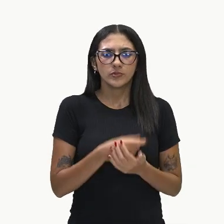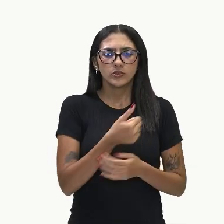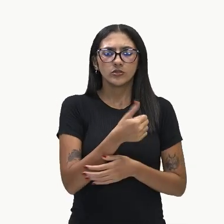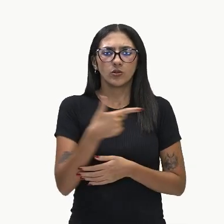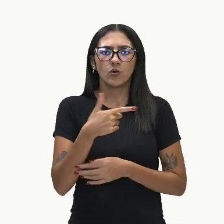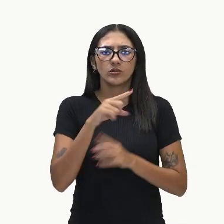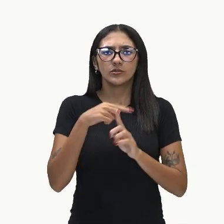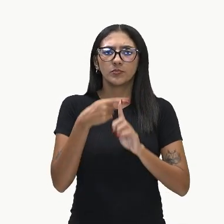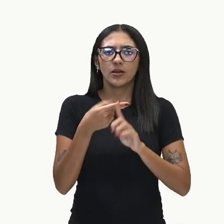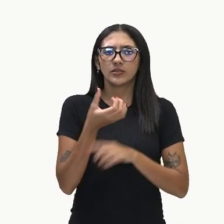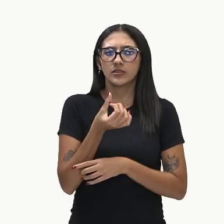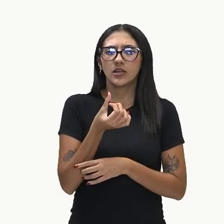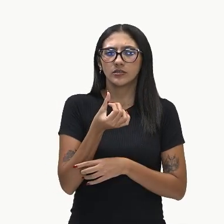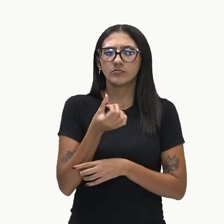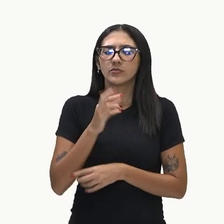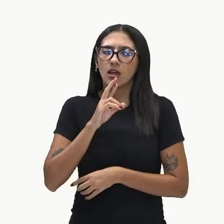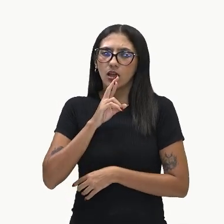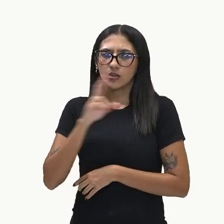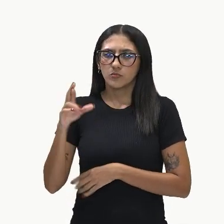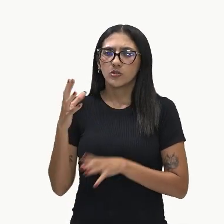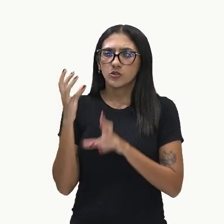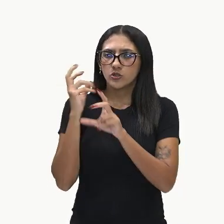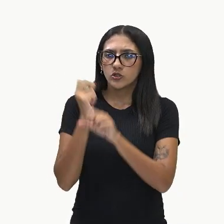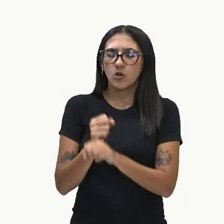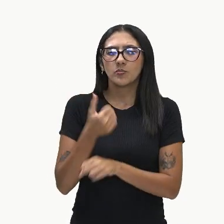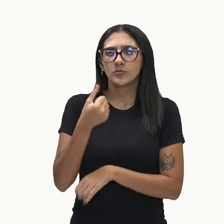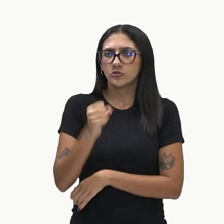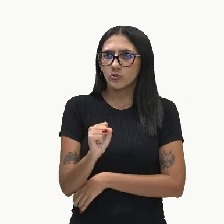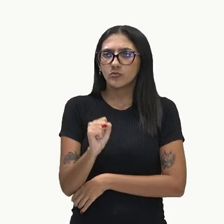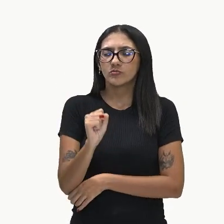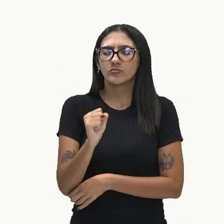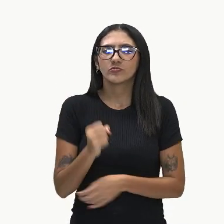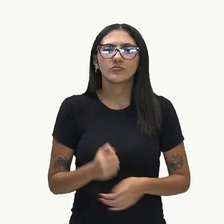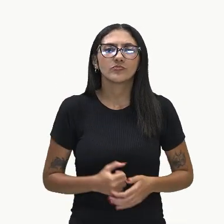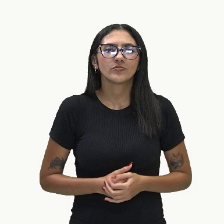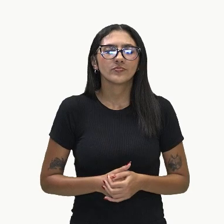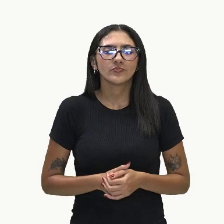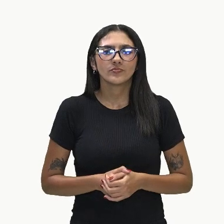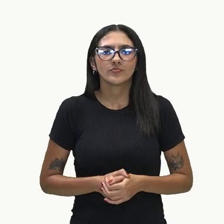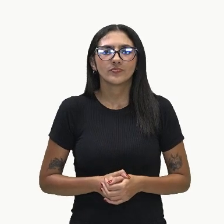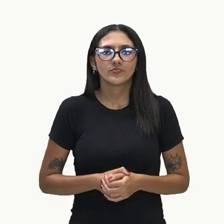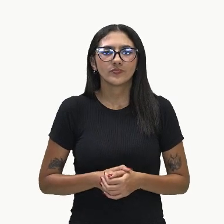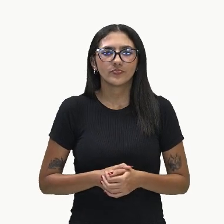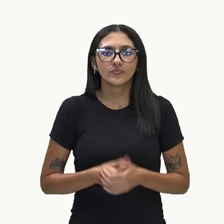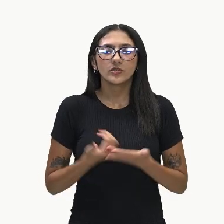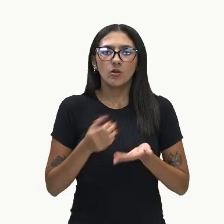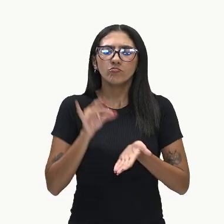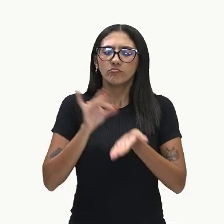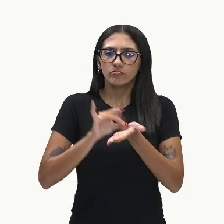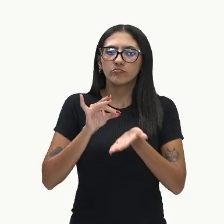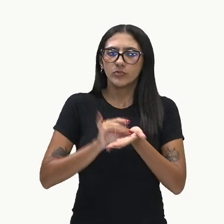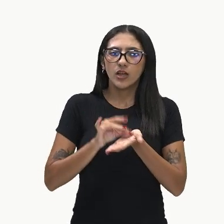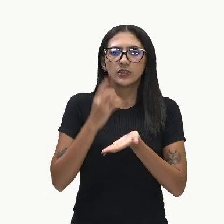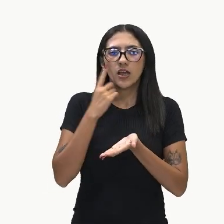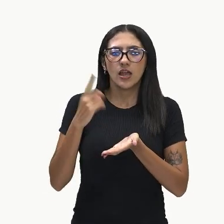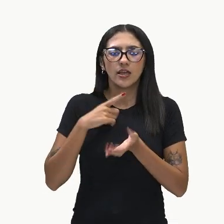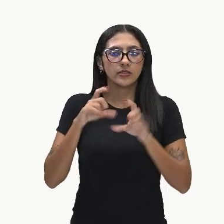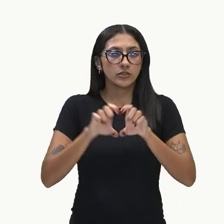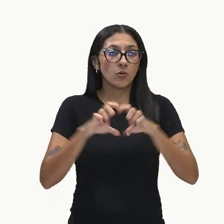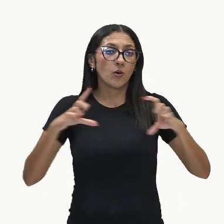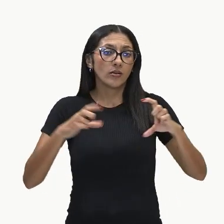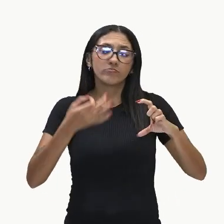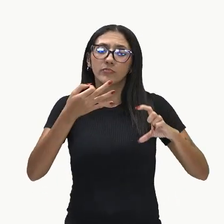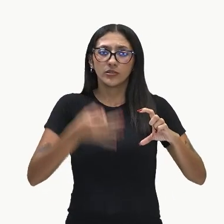6 realmente deu 18. Tá bom? Então, realmente tornou a minha sentença